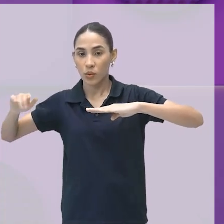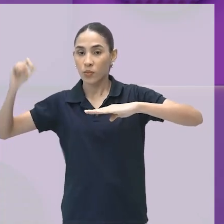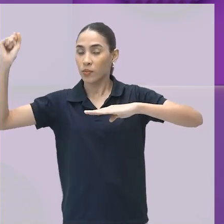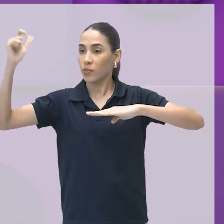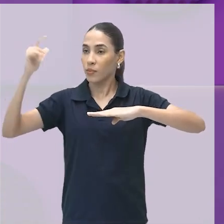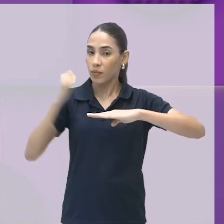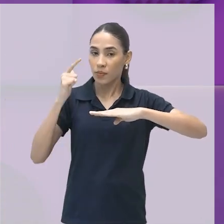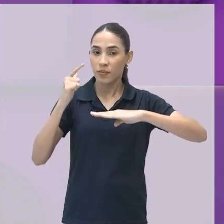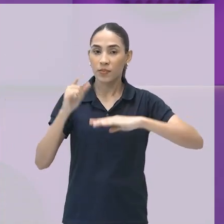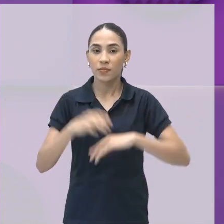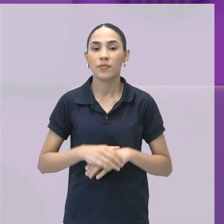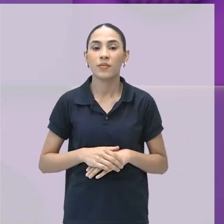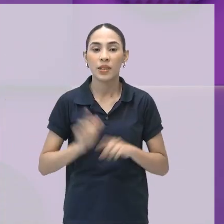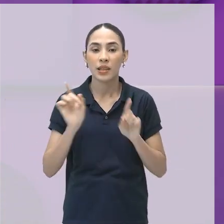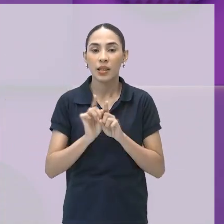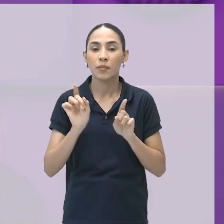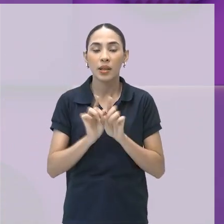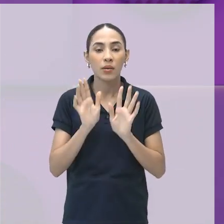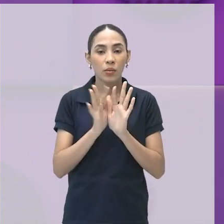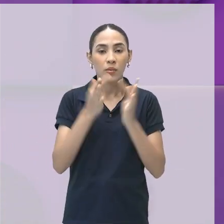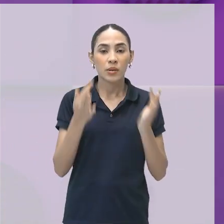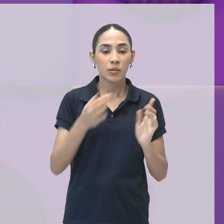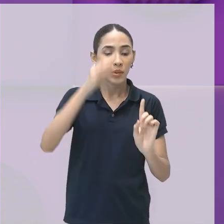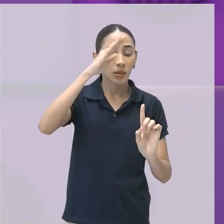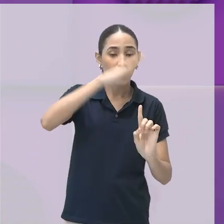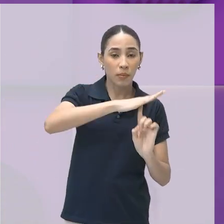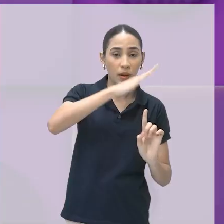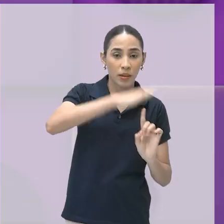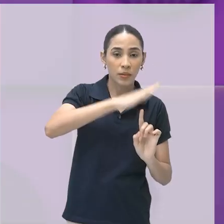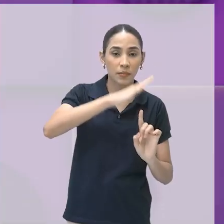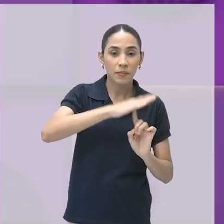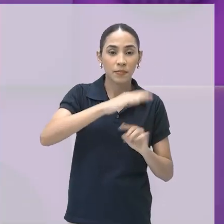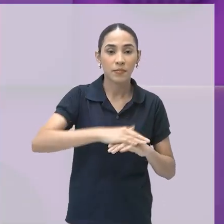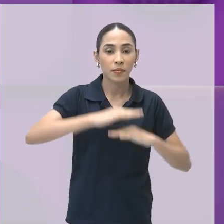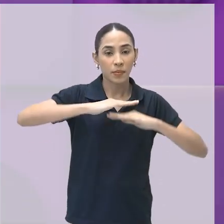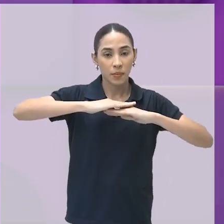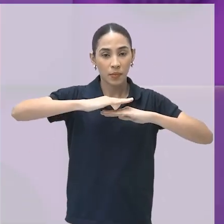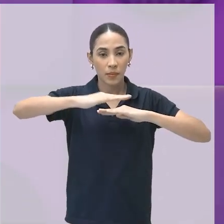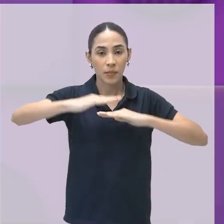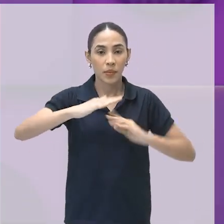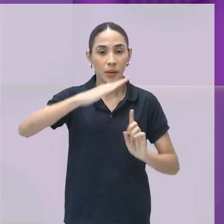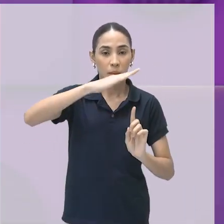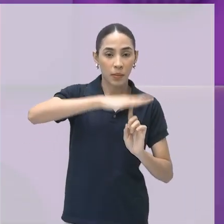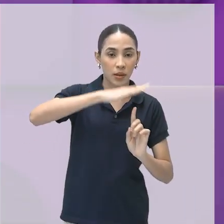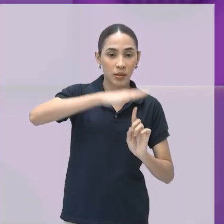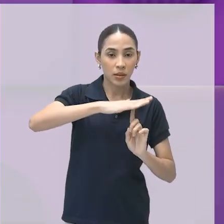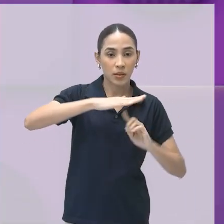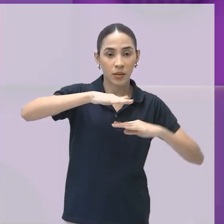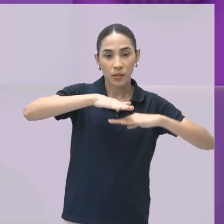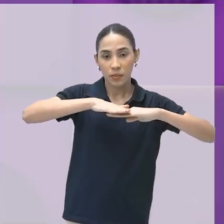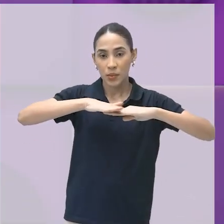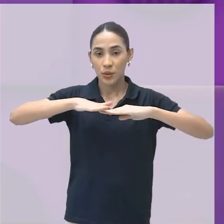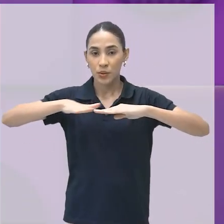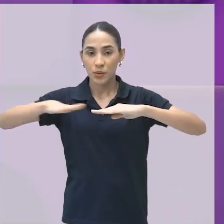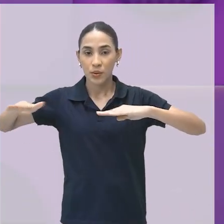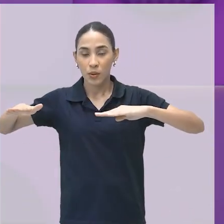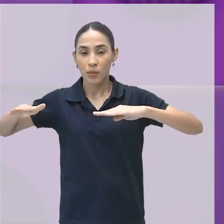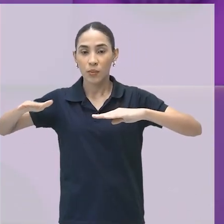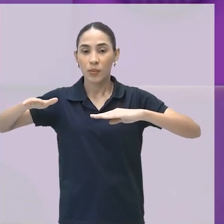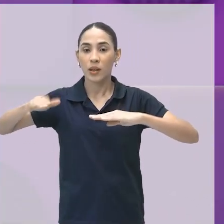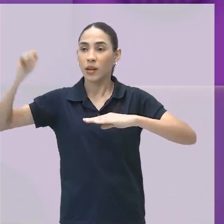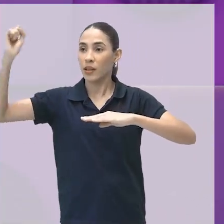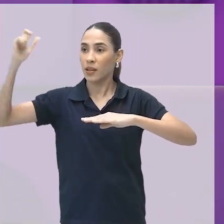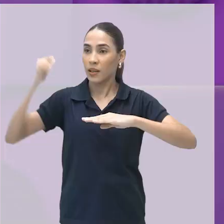raio solar, com um simples bastão que ele colocou na Terra, e aí formou o bastão, a sombra e o